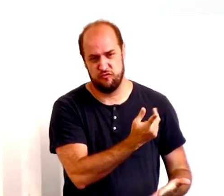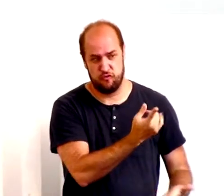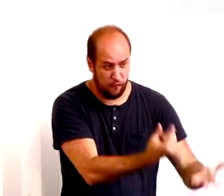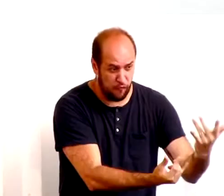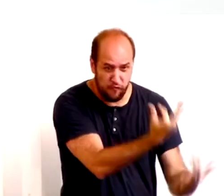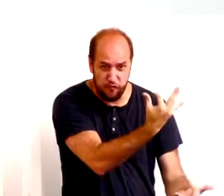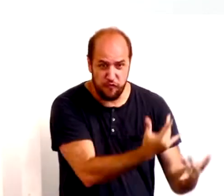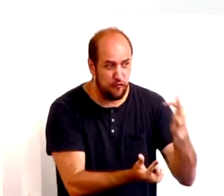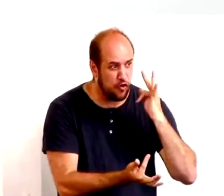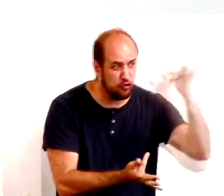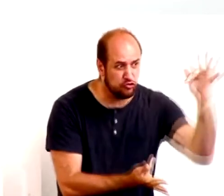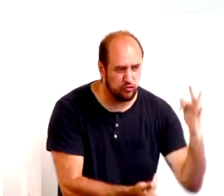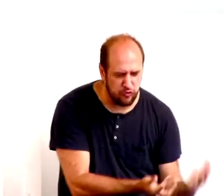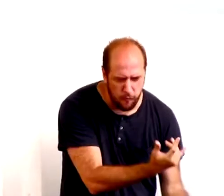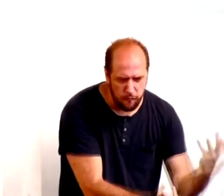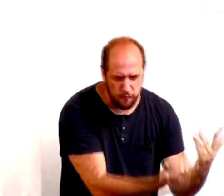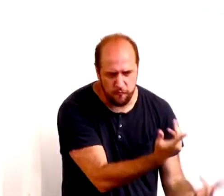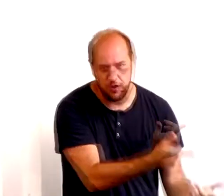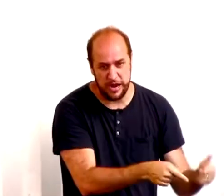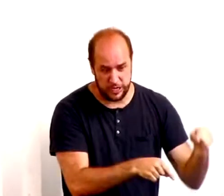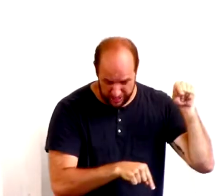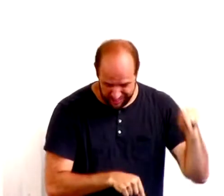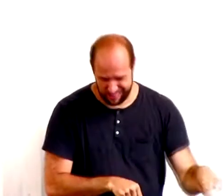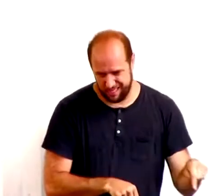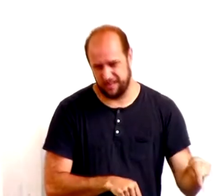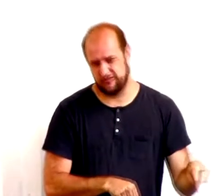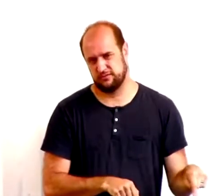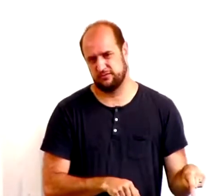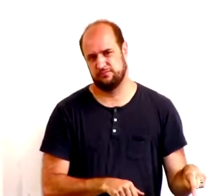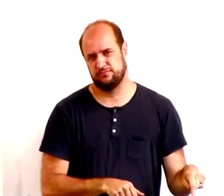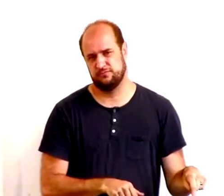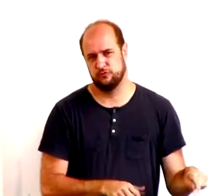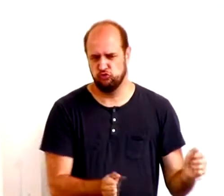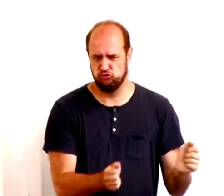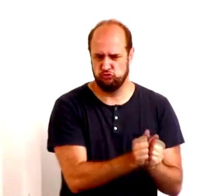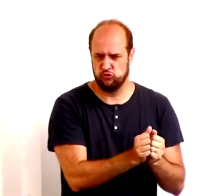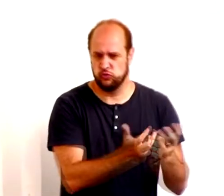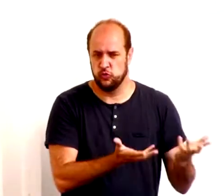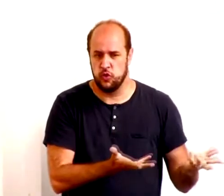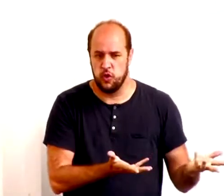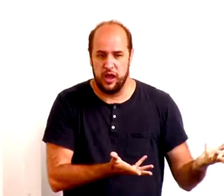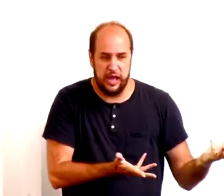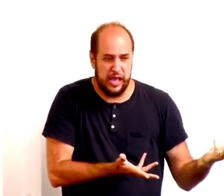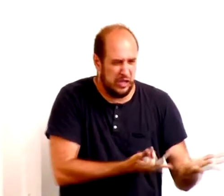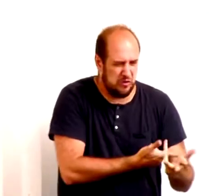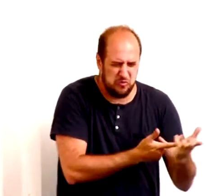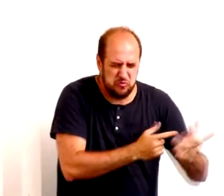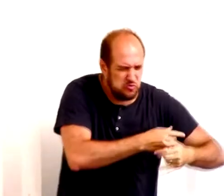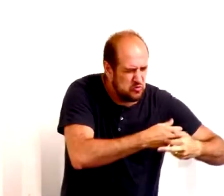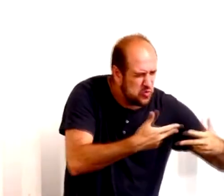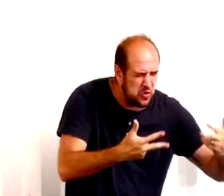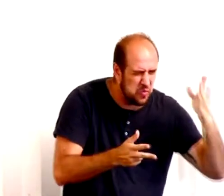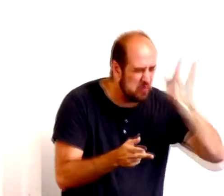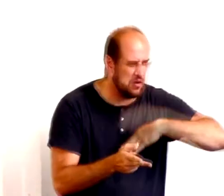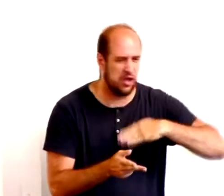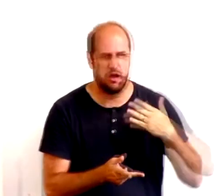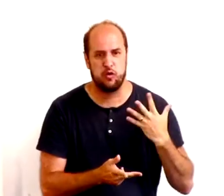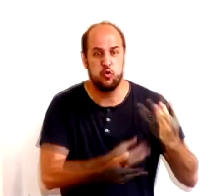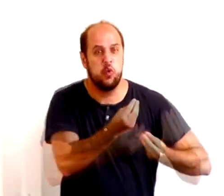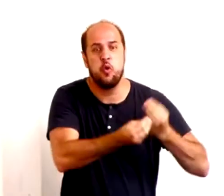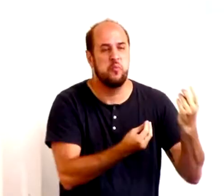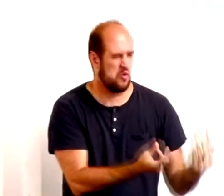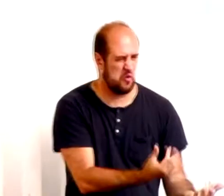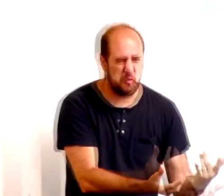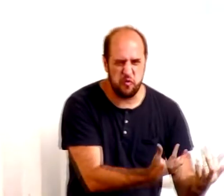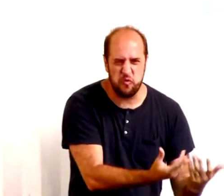inferno programado, esperando, como um dia Jonathan Edwards também disse, vocês sabem o que é o inferno? Ele é como um